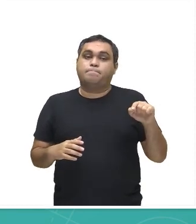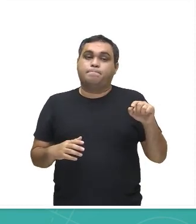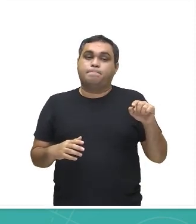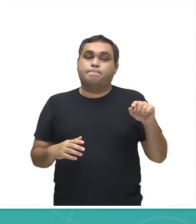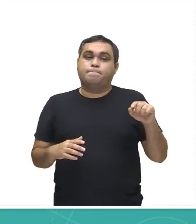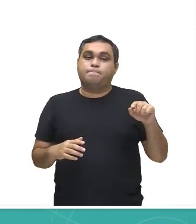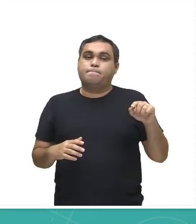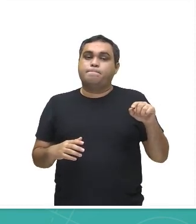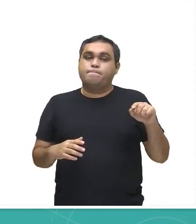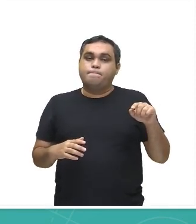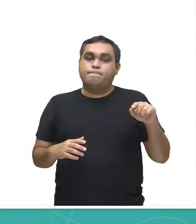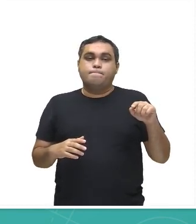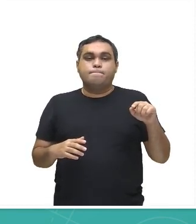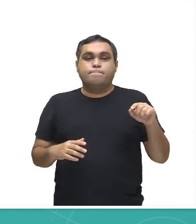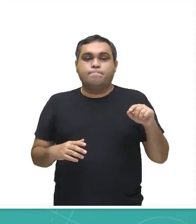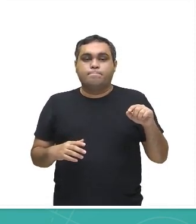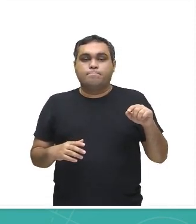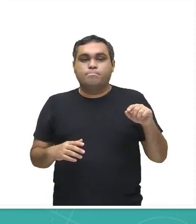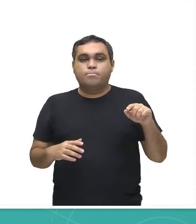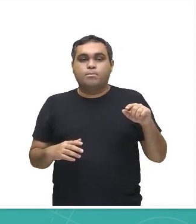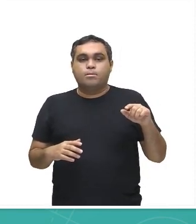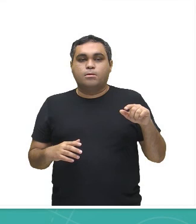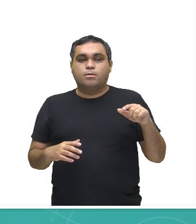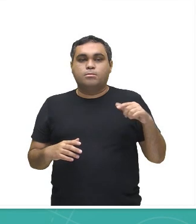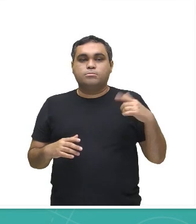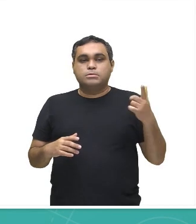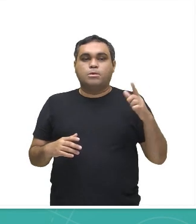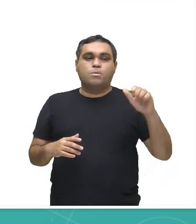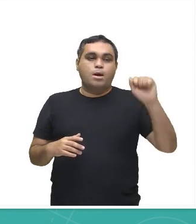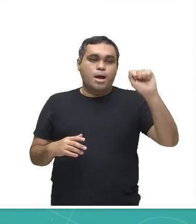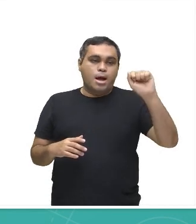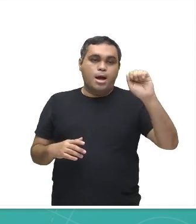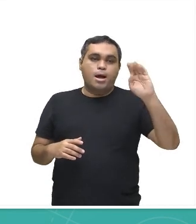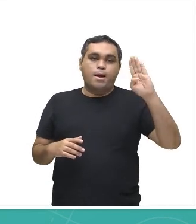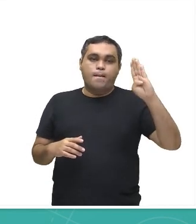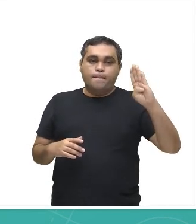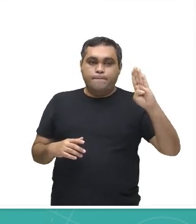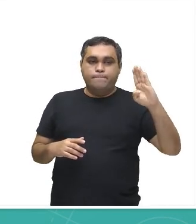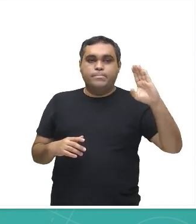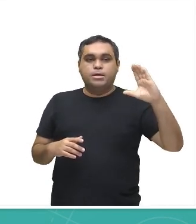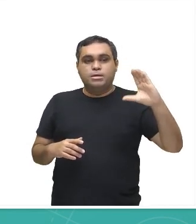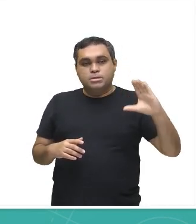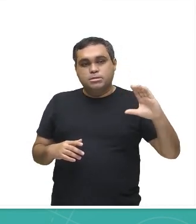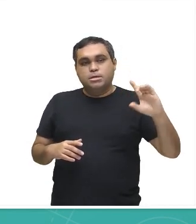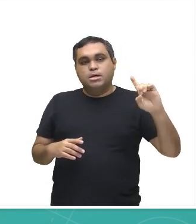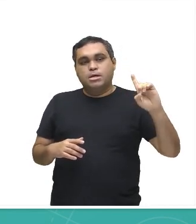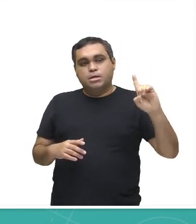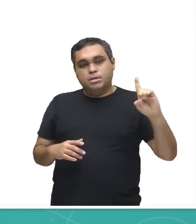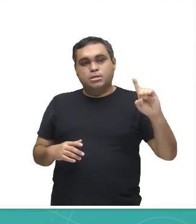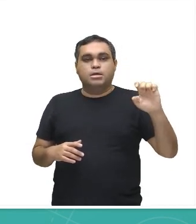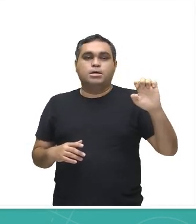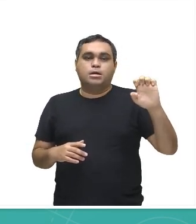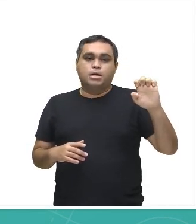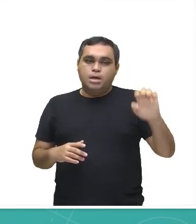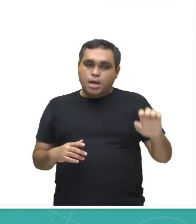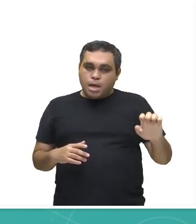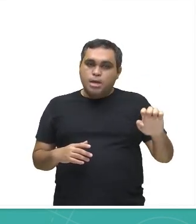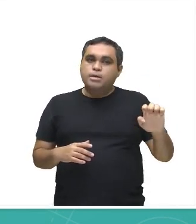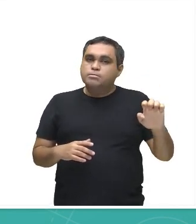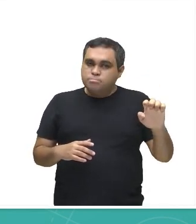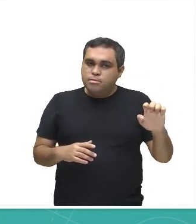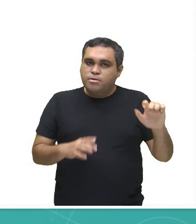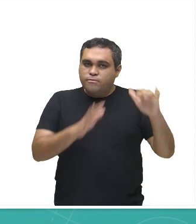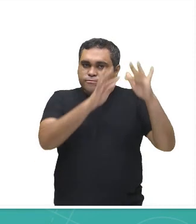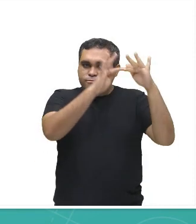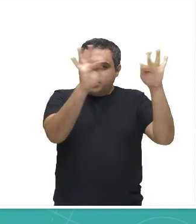Our apartment is, Carol lives, Humaitá, Suzane works, ok?